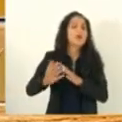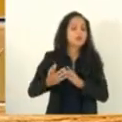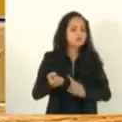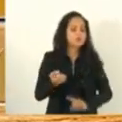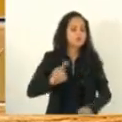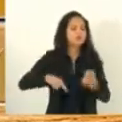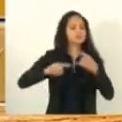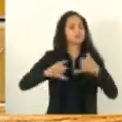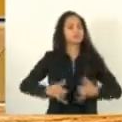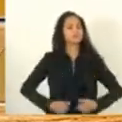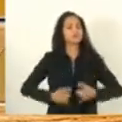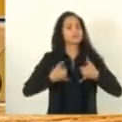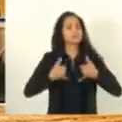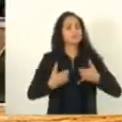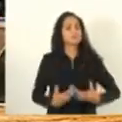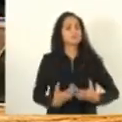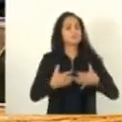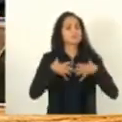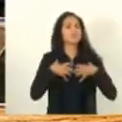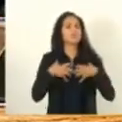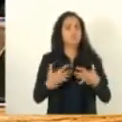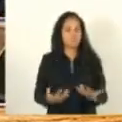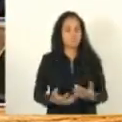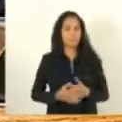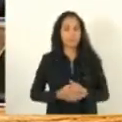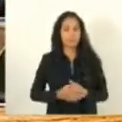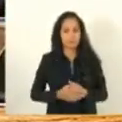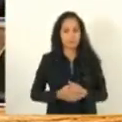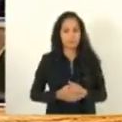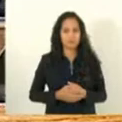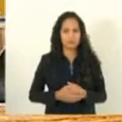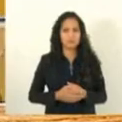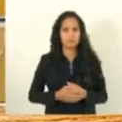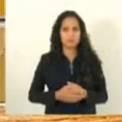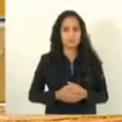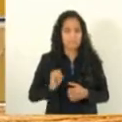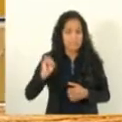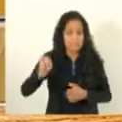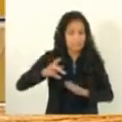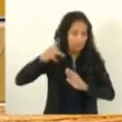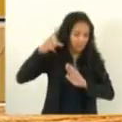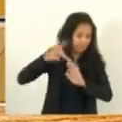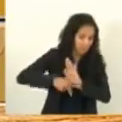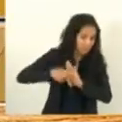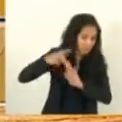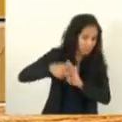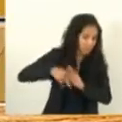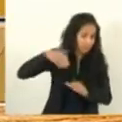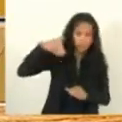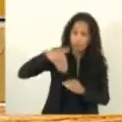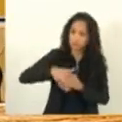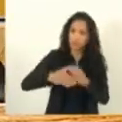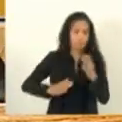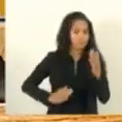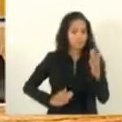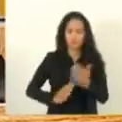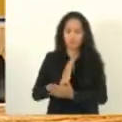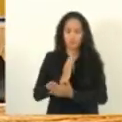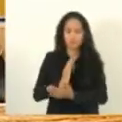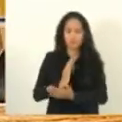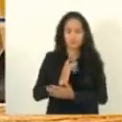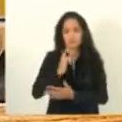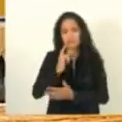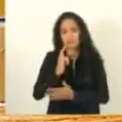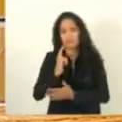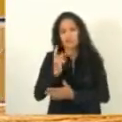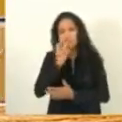rejuvenescido, porque seria uma tragédia se esse projeto não fosse aprovado.